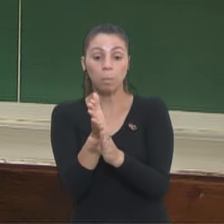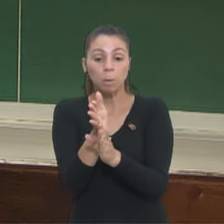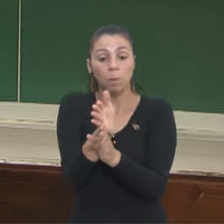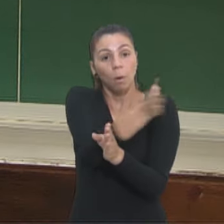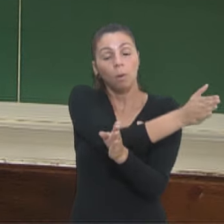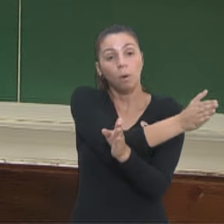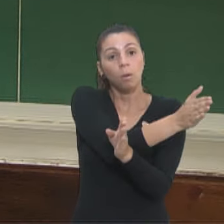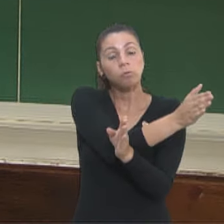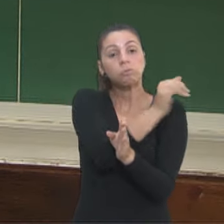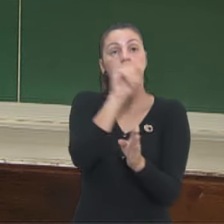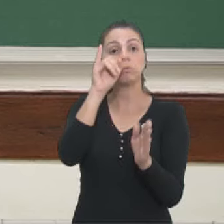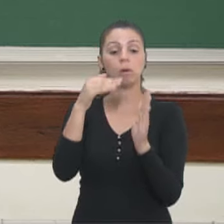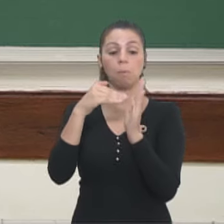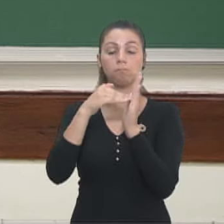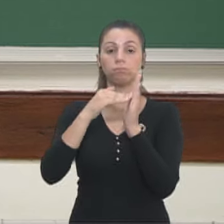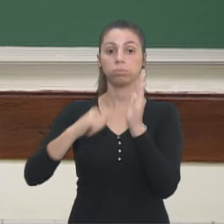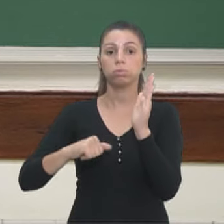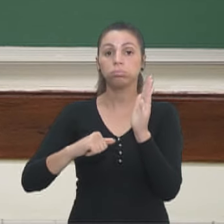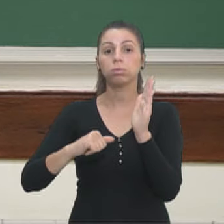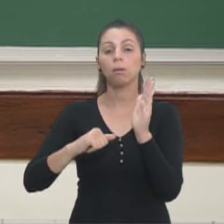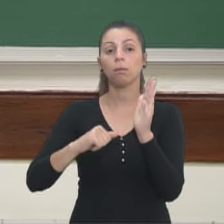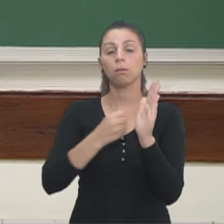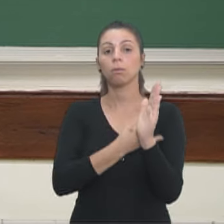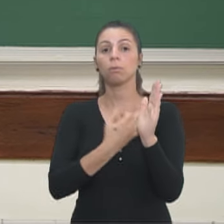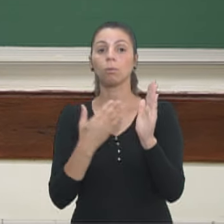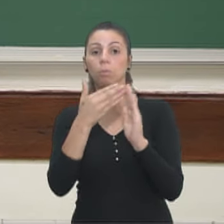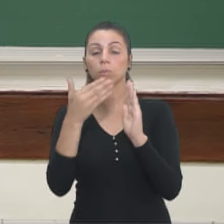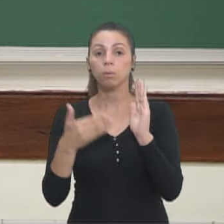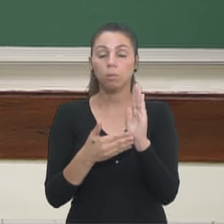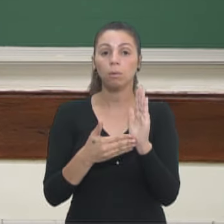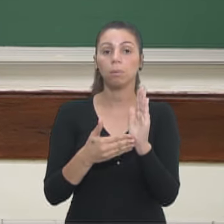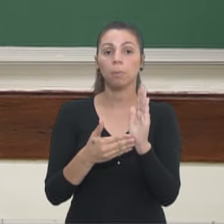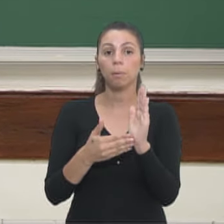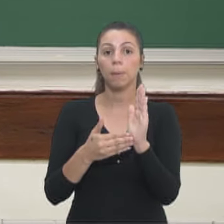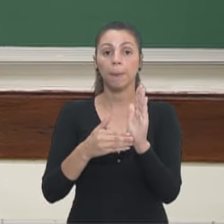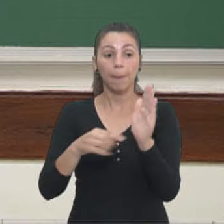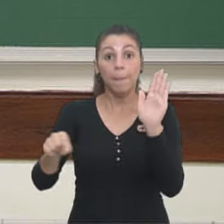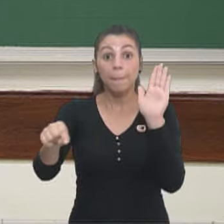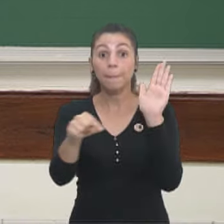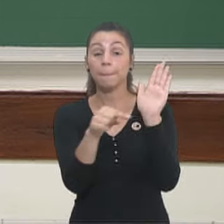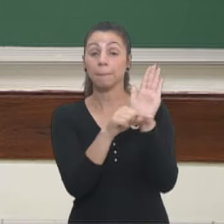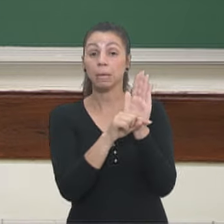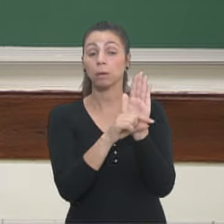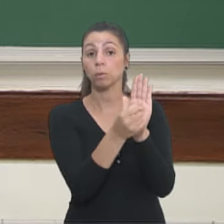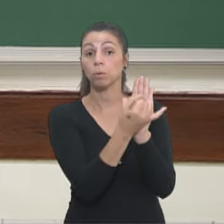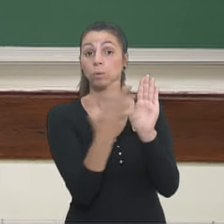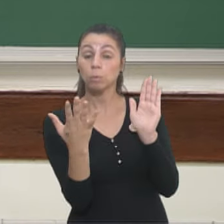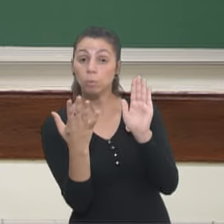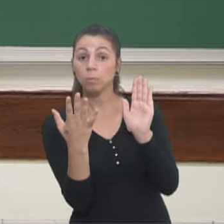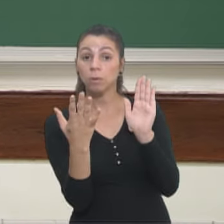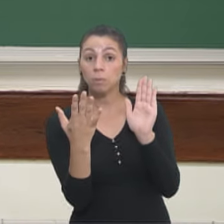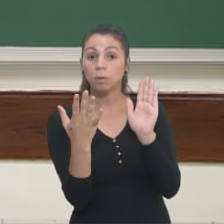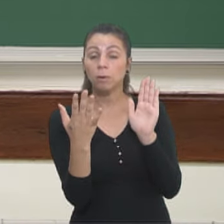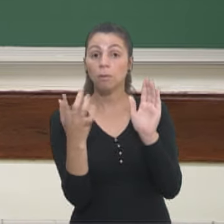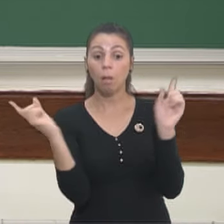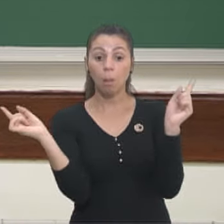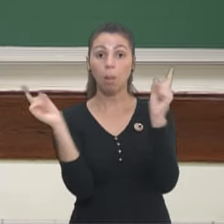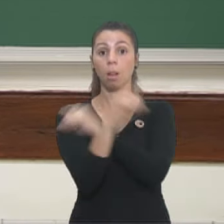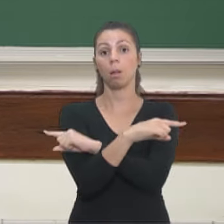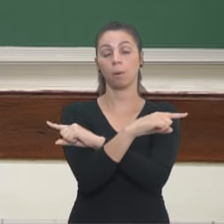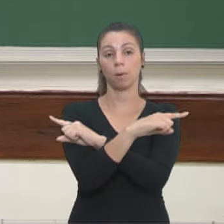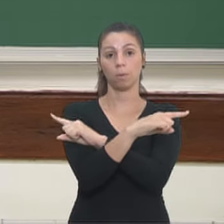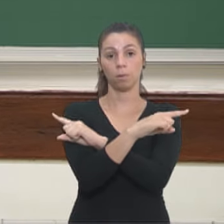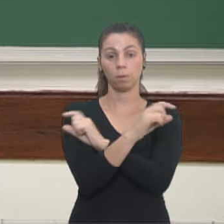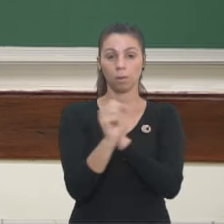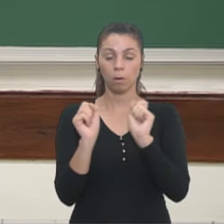uma subtração de números inteiros, menos alguém, esse alguém vai se transformar em número oposto.